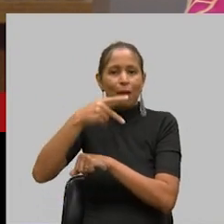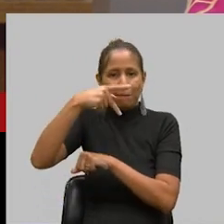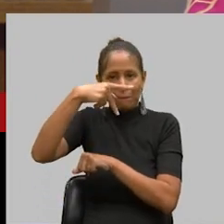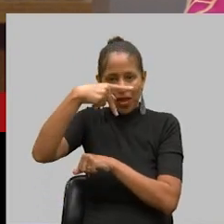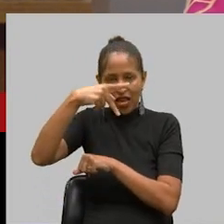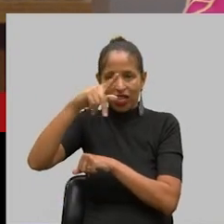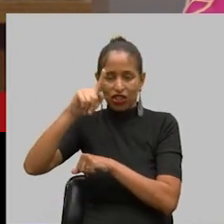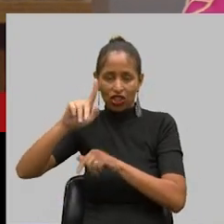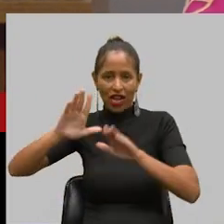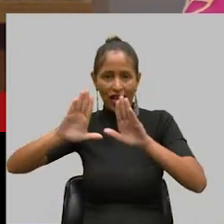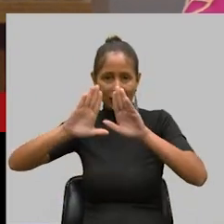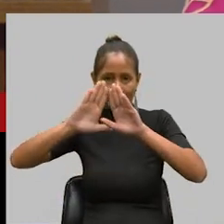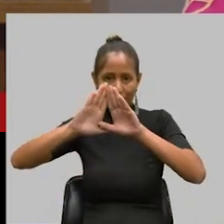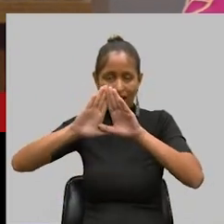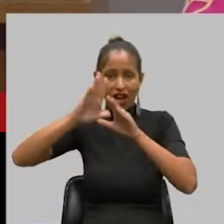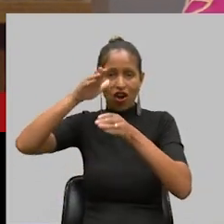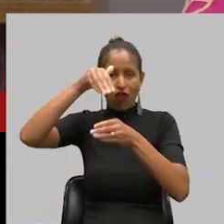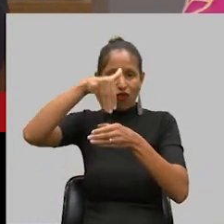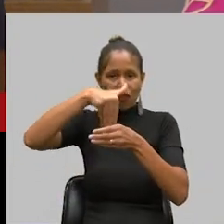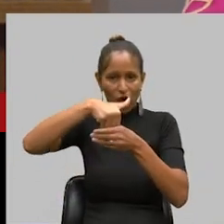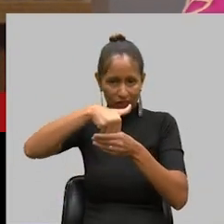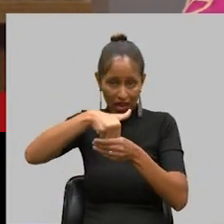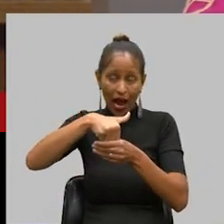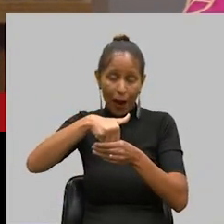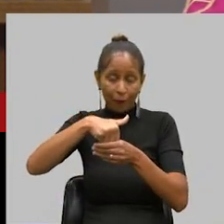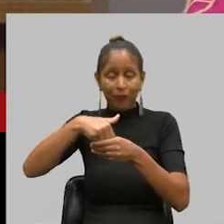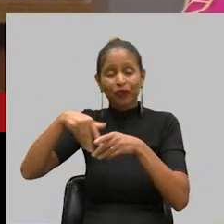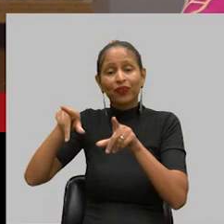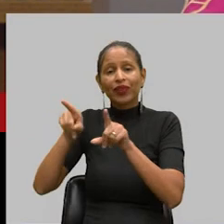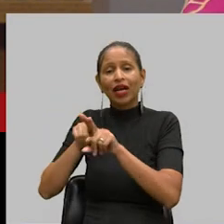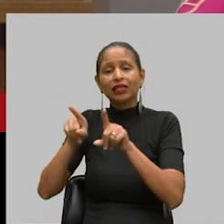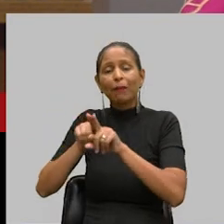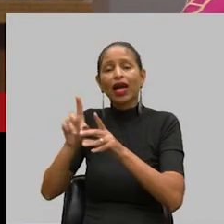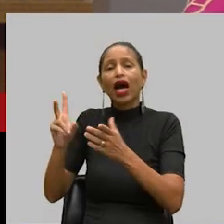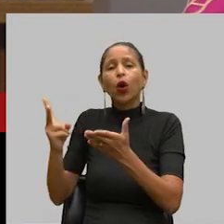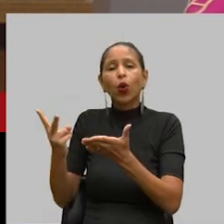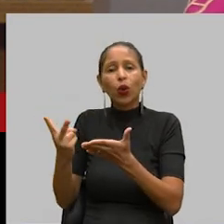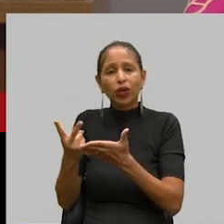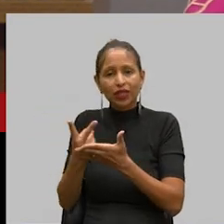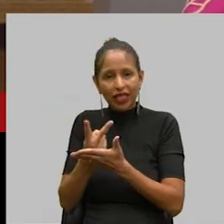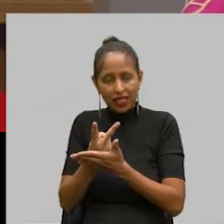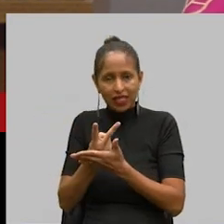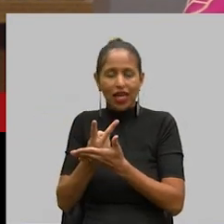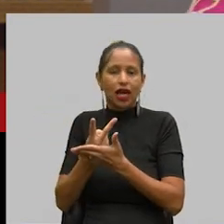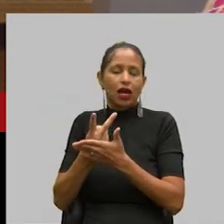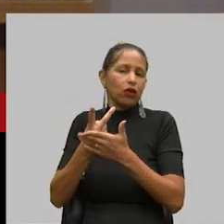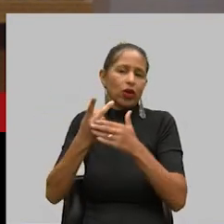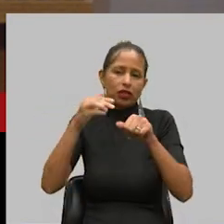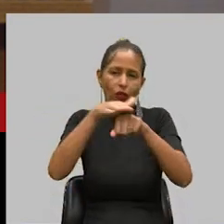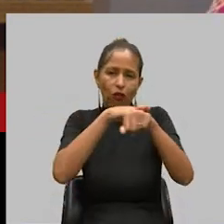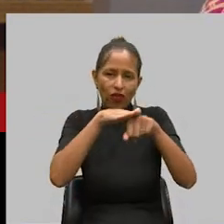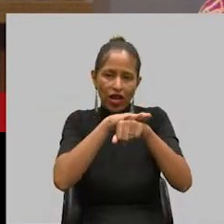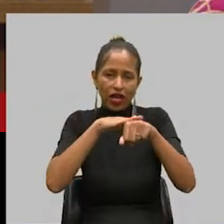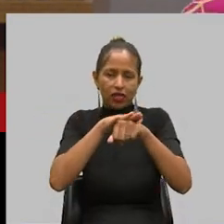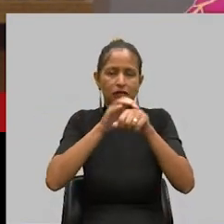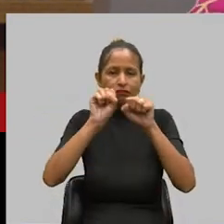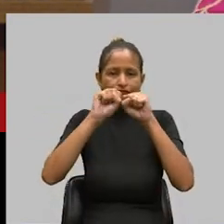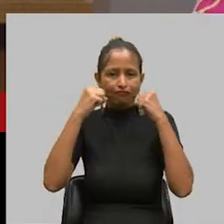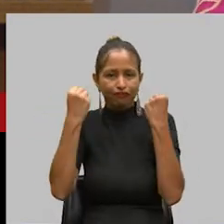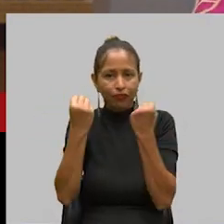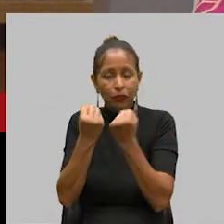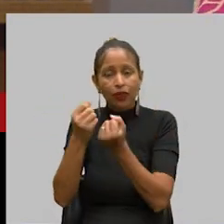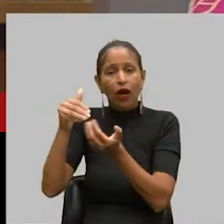Assembleia para poder votar e também estão acontecendo as audiências públicas eu estive na